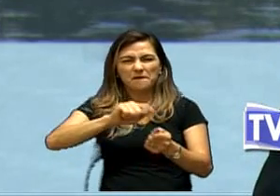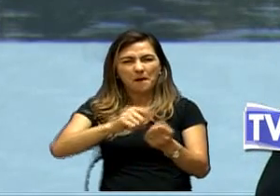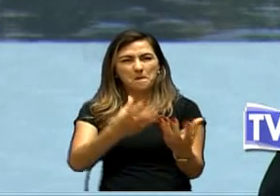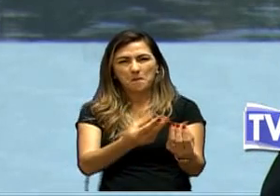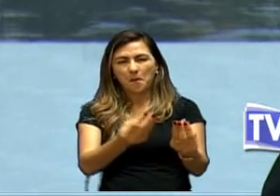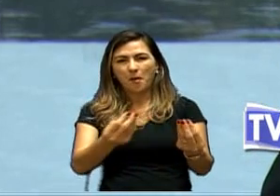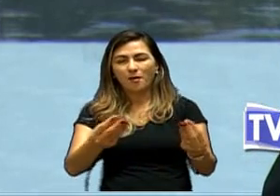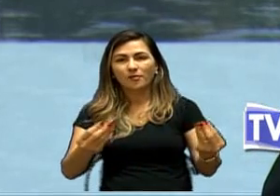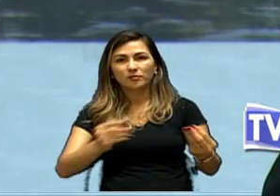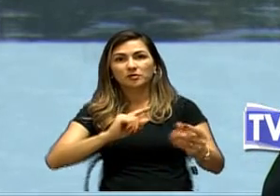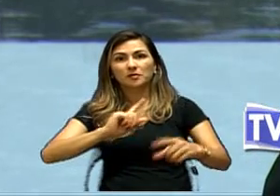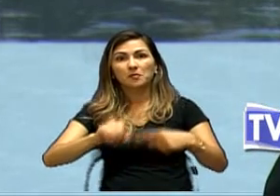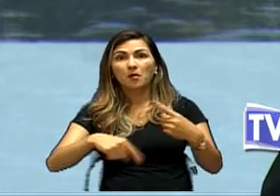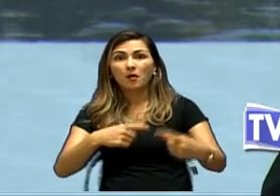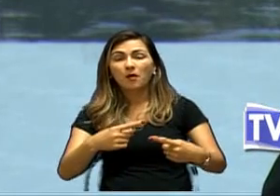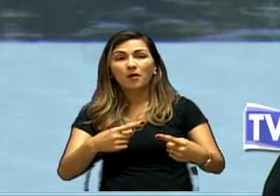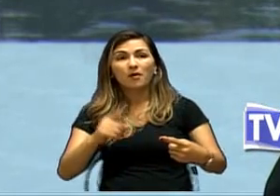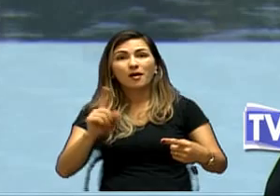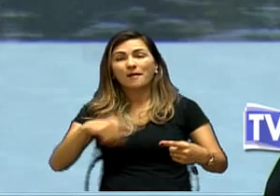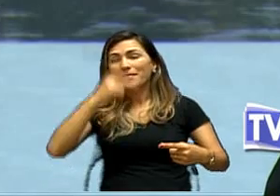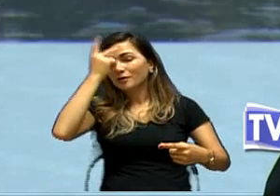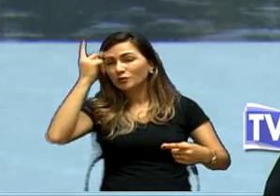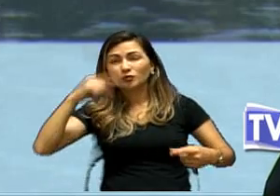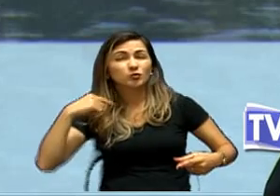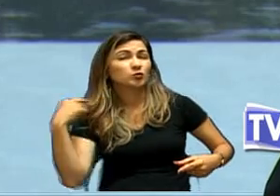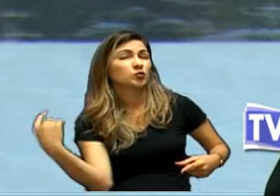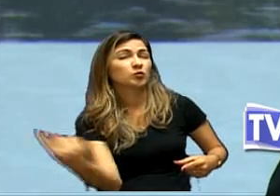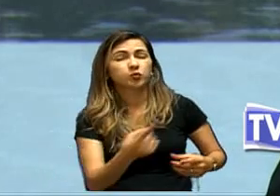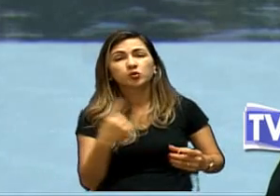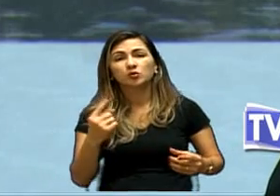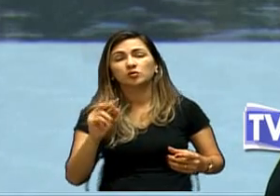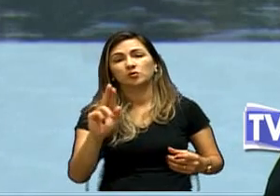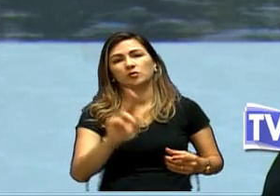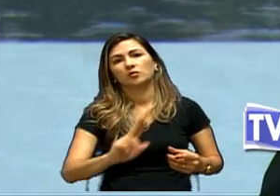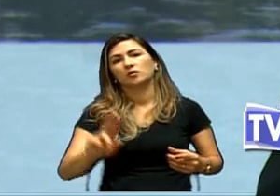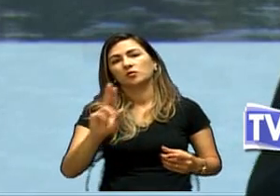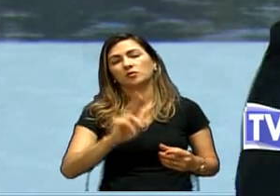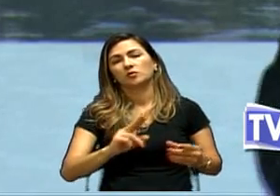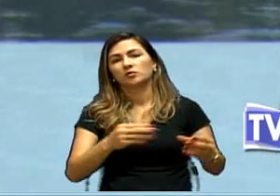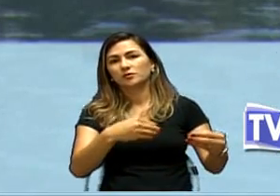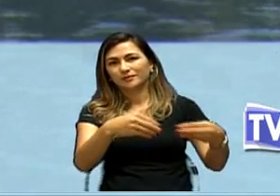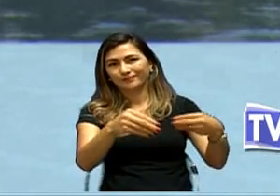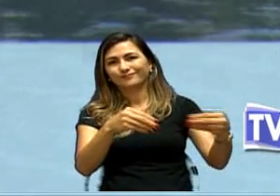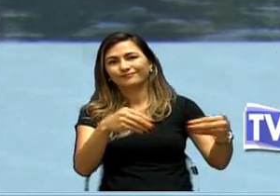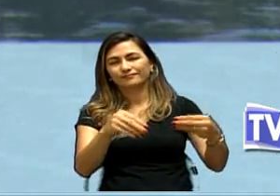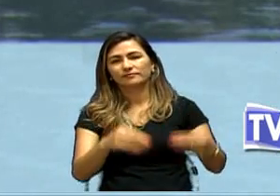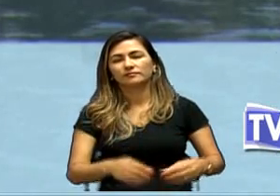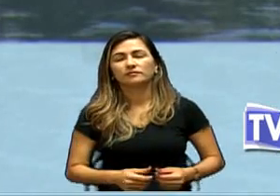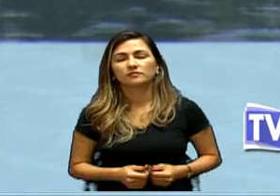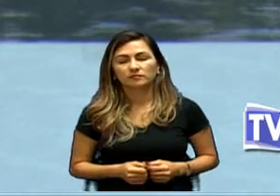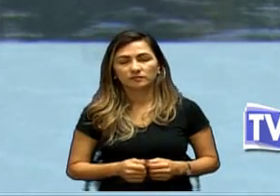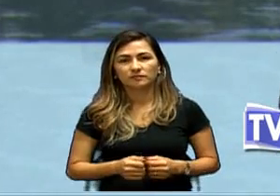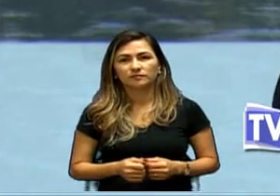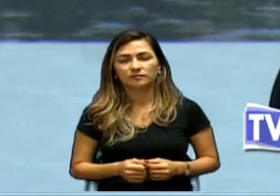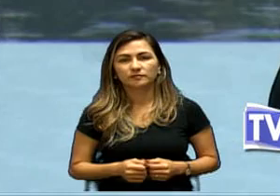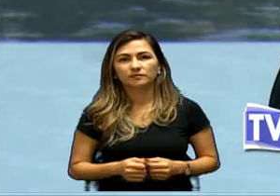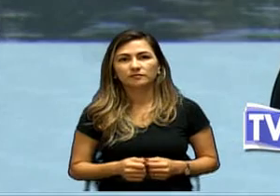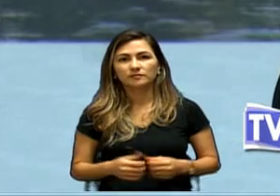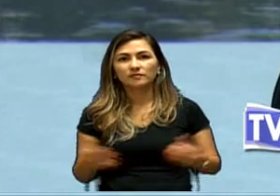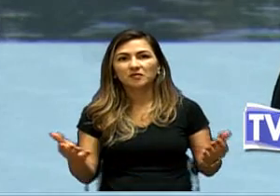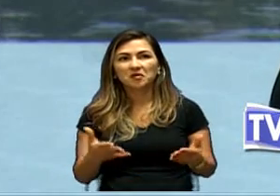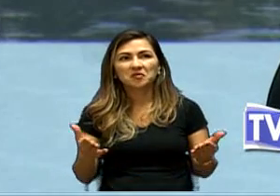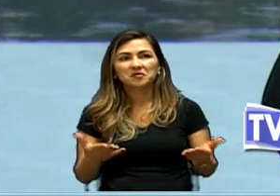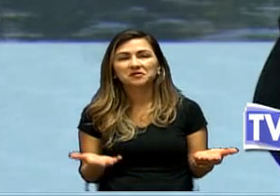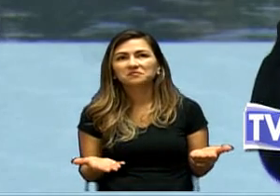na sociedade de consumo de toda a humanidade. E hoje ela impacta toda a humanidade, mas nós não conseguimos viver mais